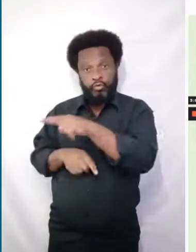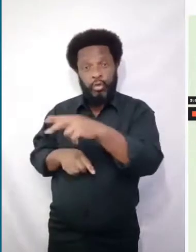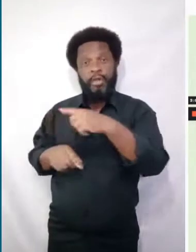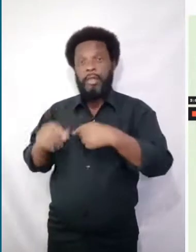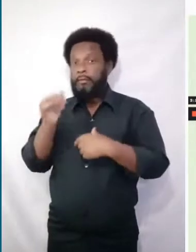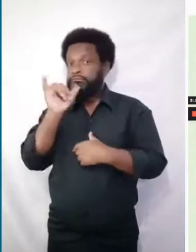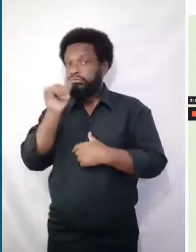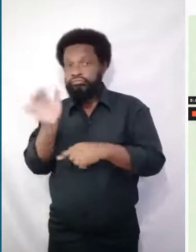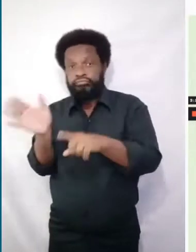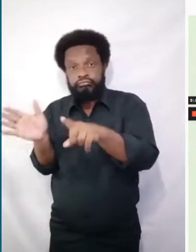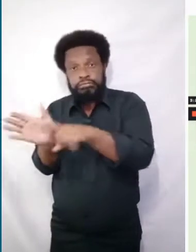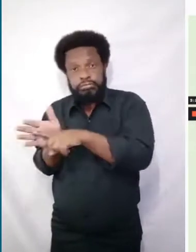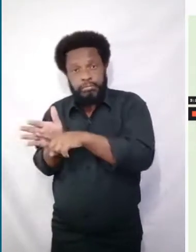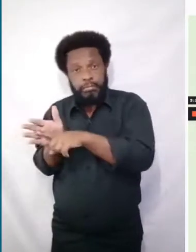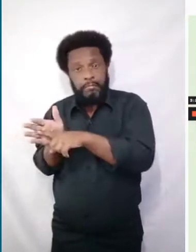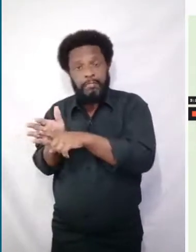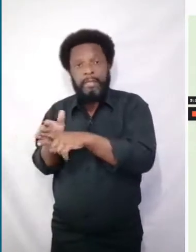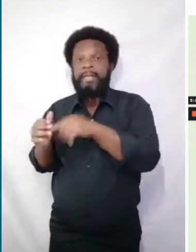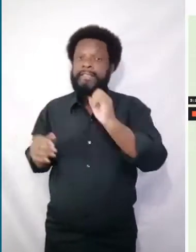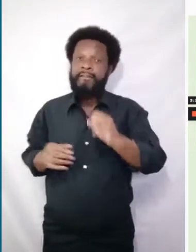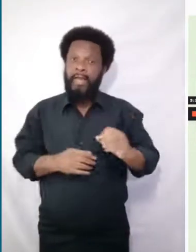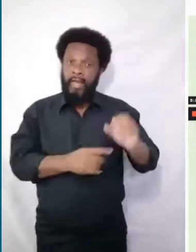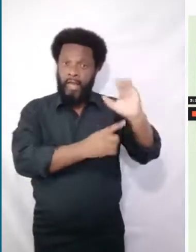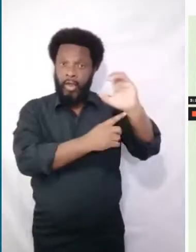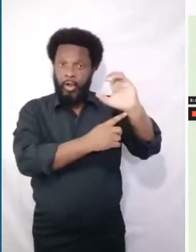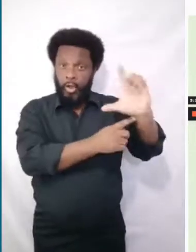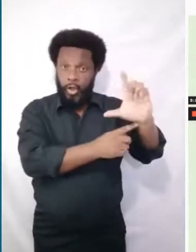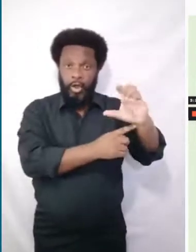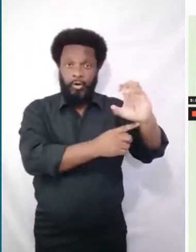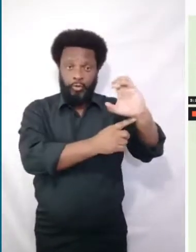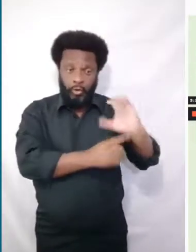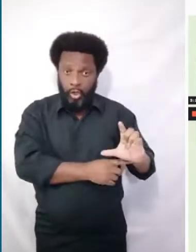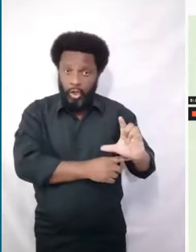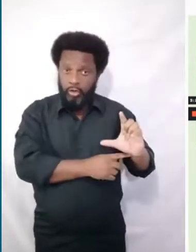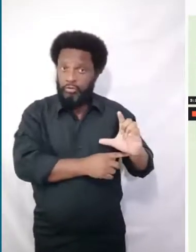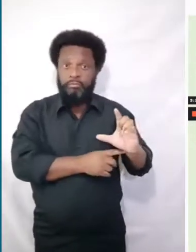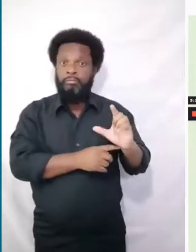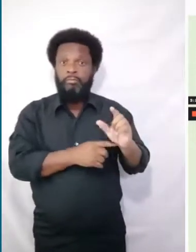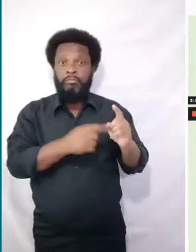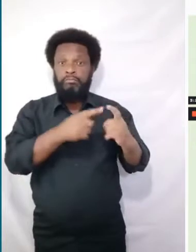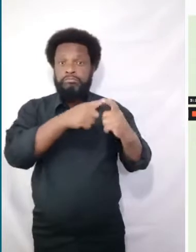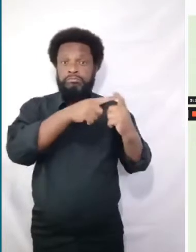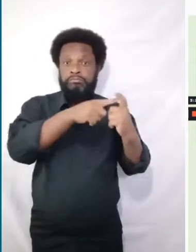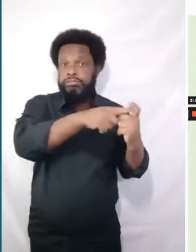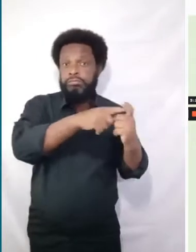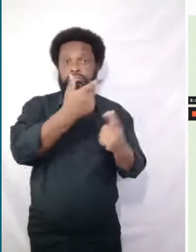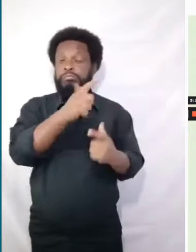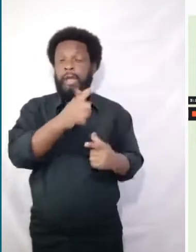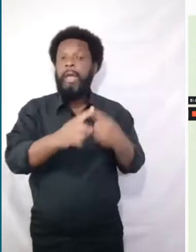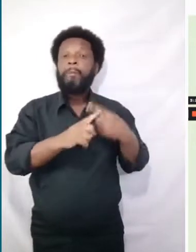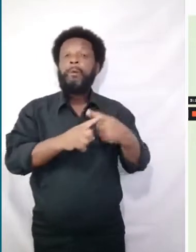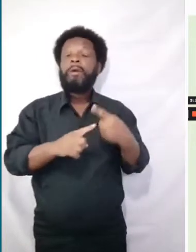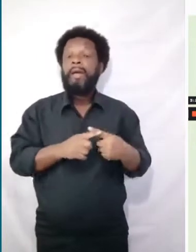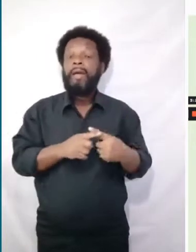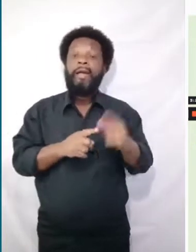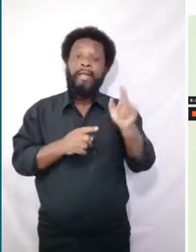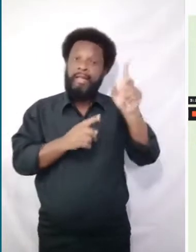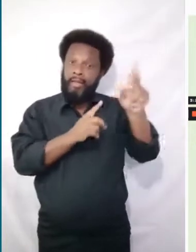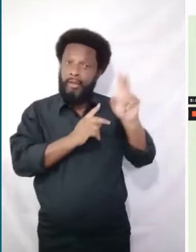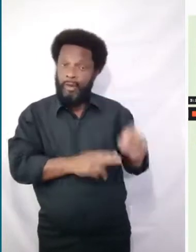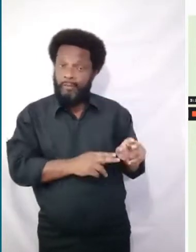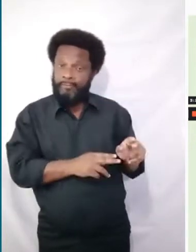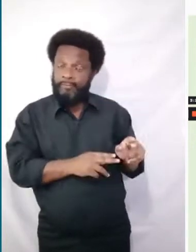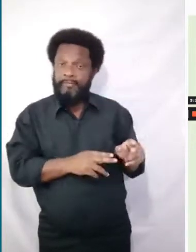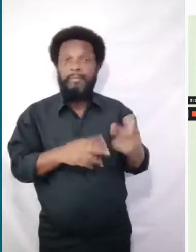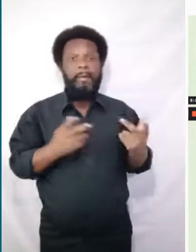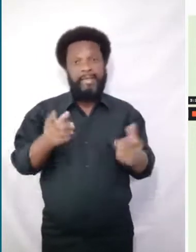respectivamente, porque são os dois átomos mais eletronegativos. Se eu olho para a ligação cloro e cloro, esse vetor ele não existe. Percebam, aqui eu tenho a representação